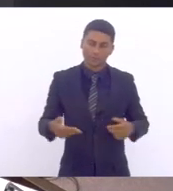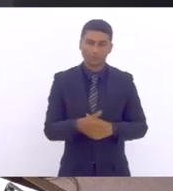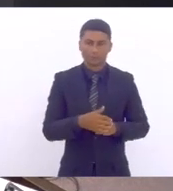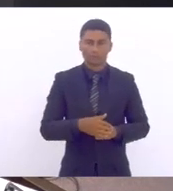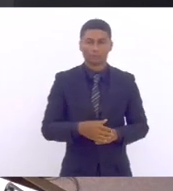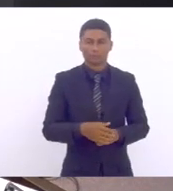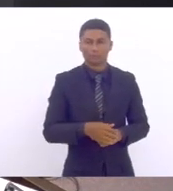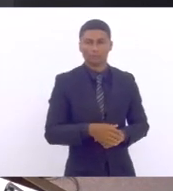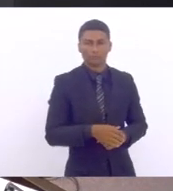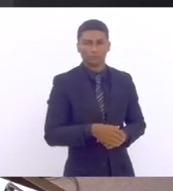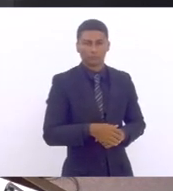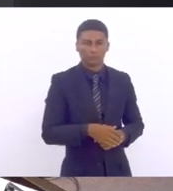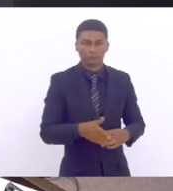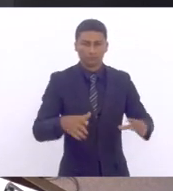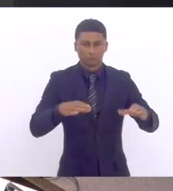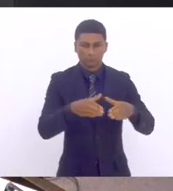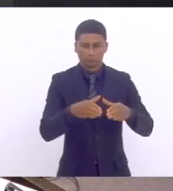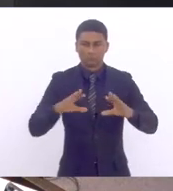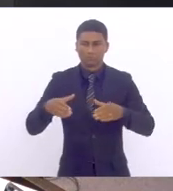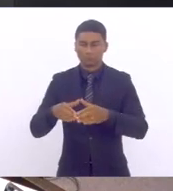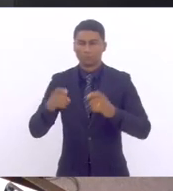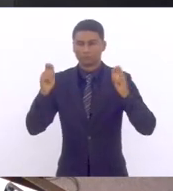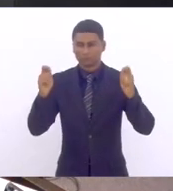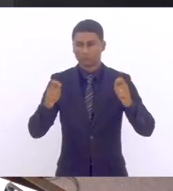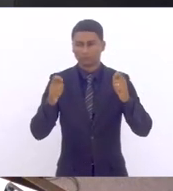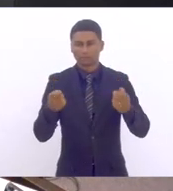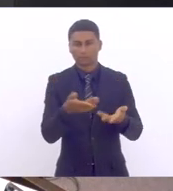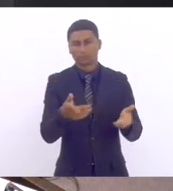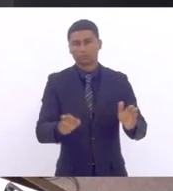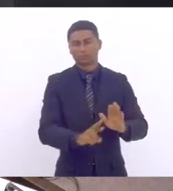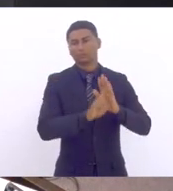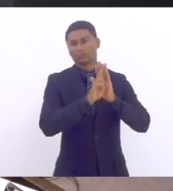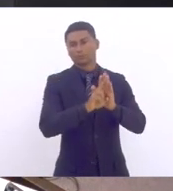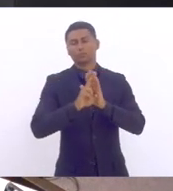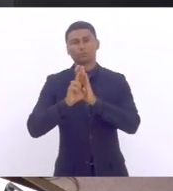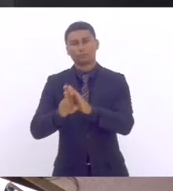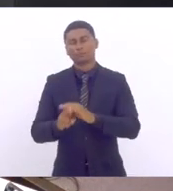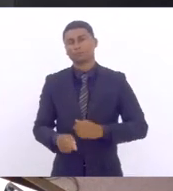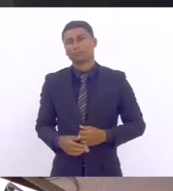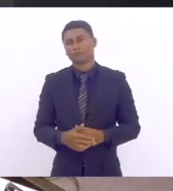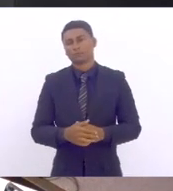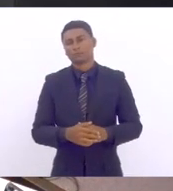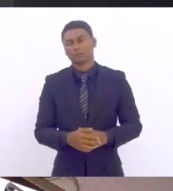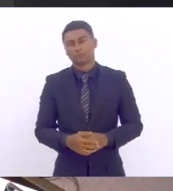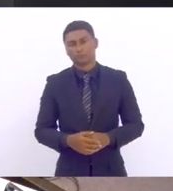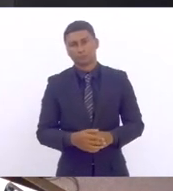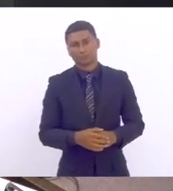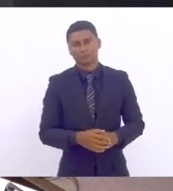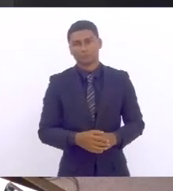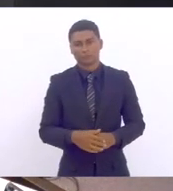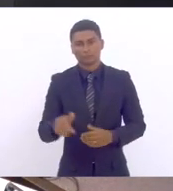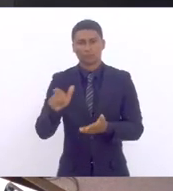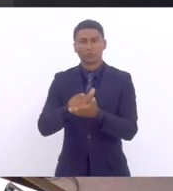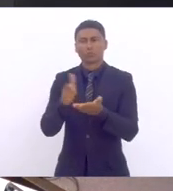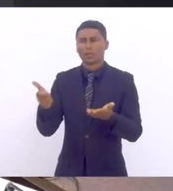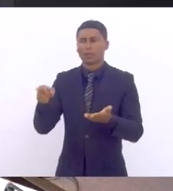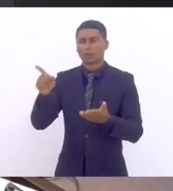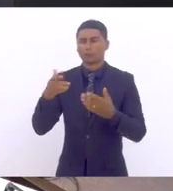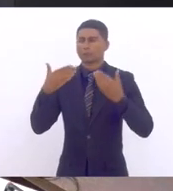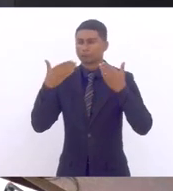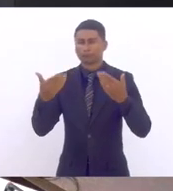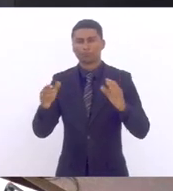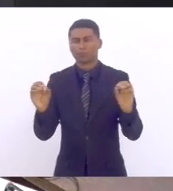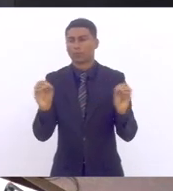esses torcedores organizados e representantes de instituições que aqui estão. Isso a mídia não mostra, deputado, porque isso